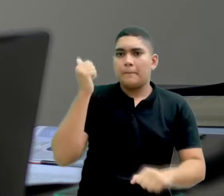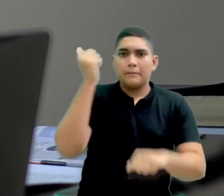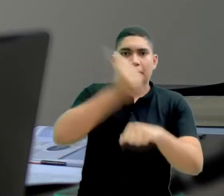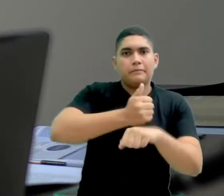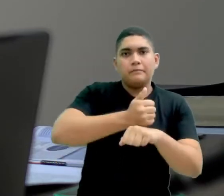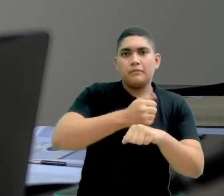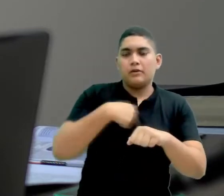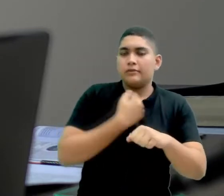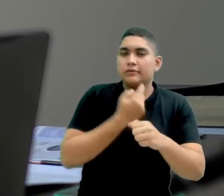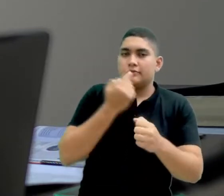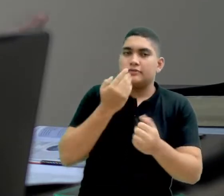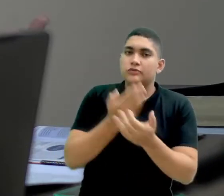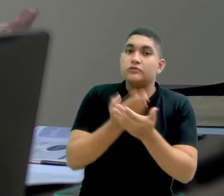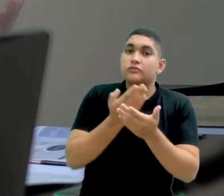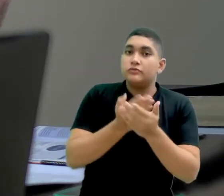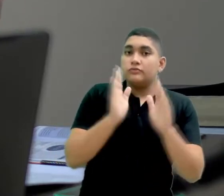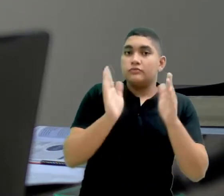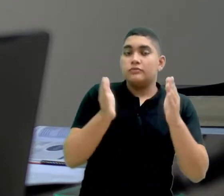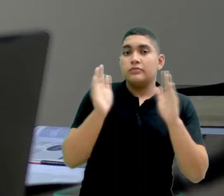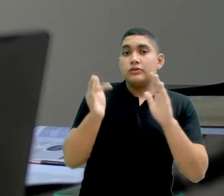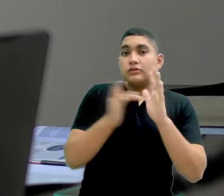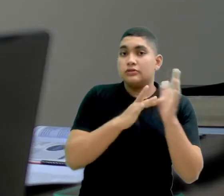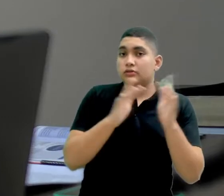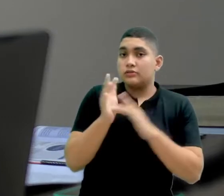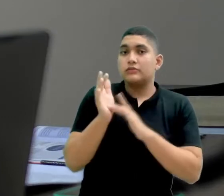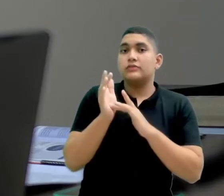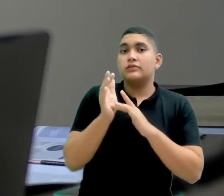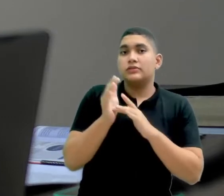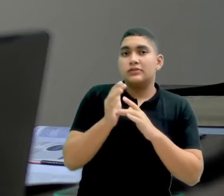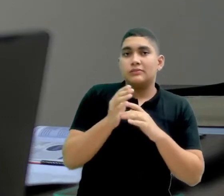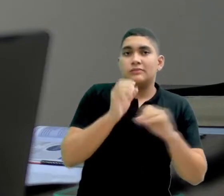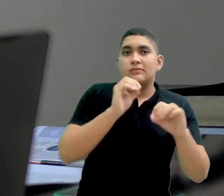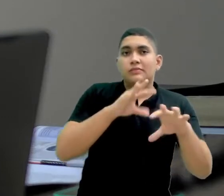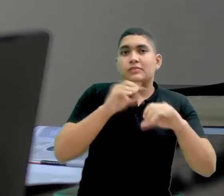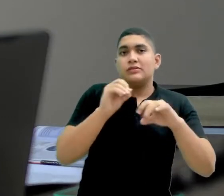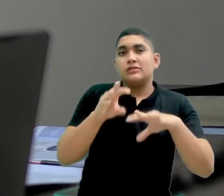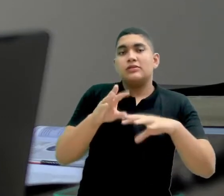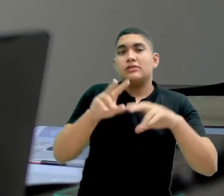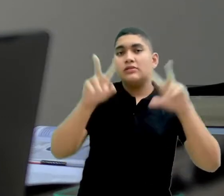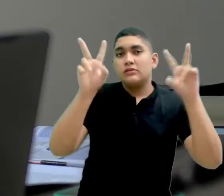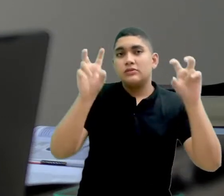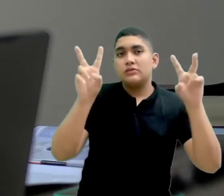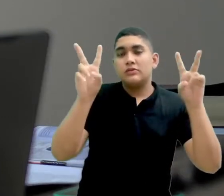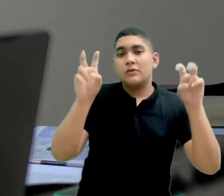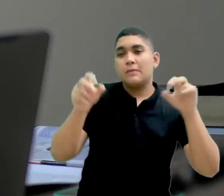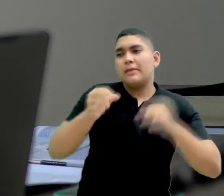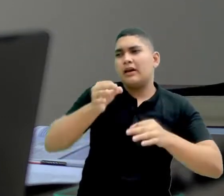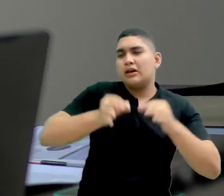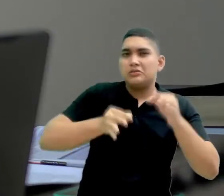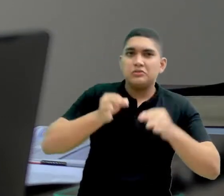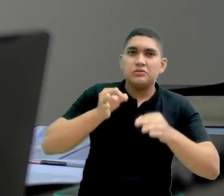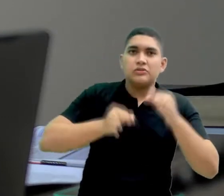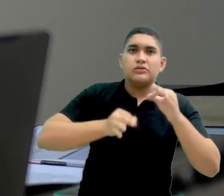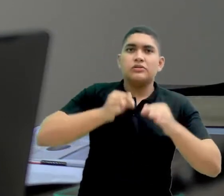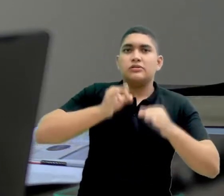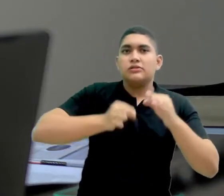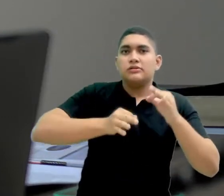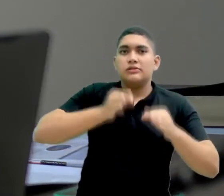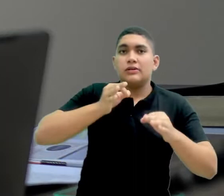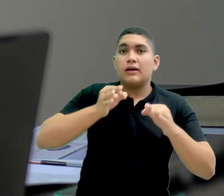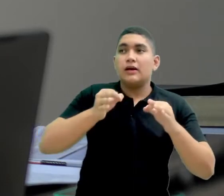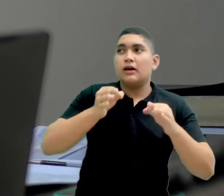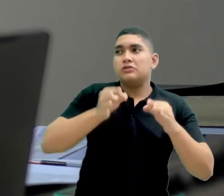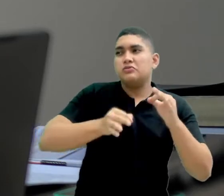estudo de hoje, né, em que Jesus vai falar, né, acerca da justiça dele, né, da justiça de